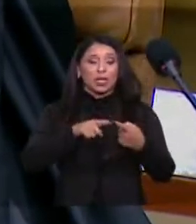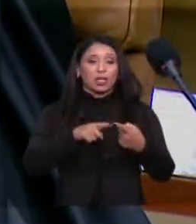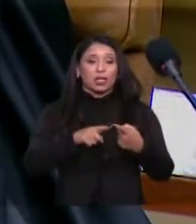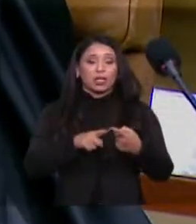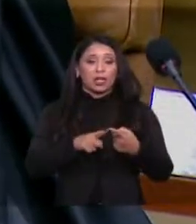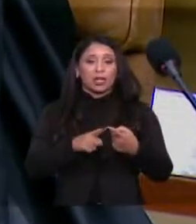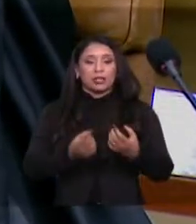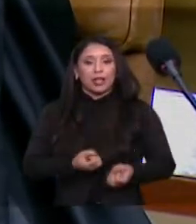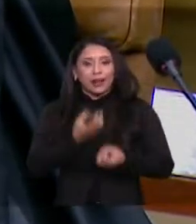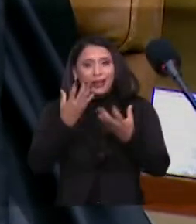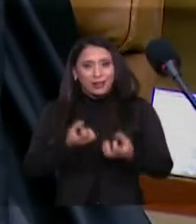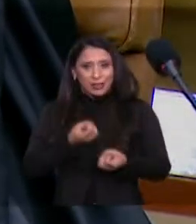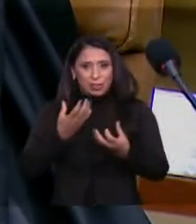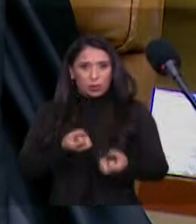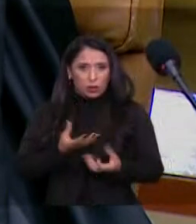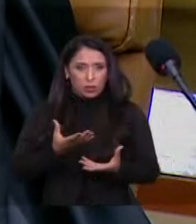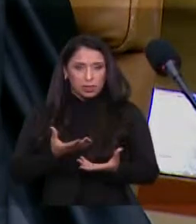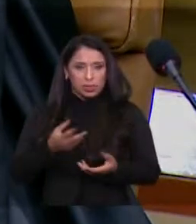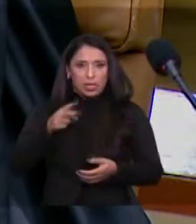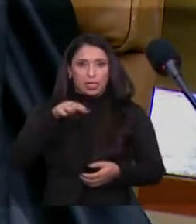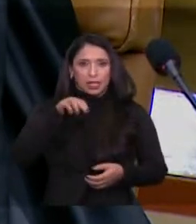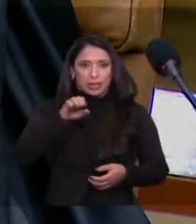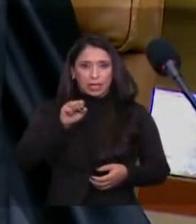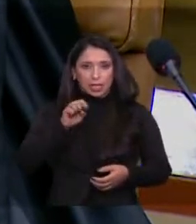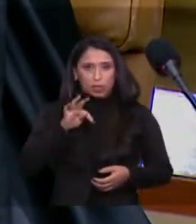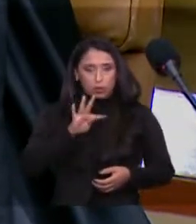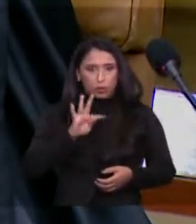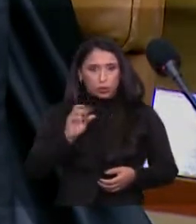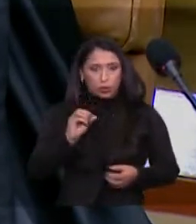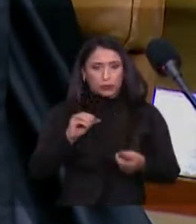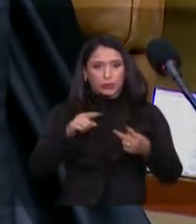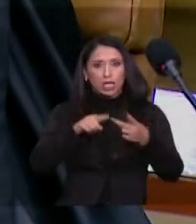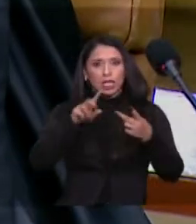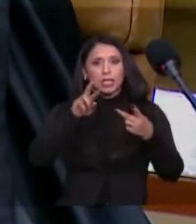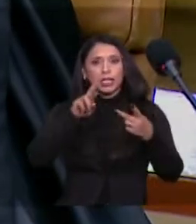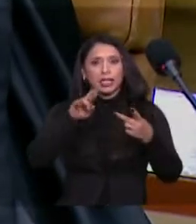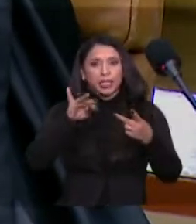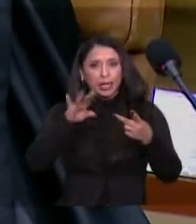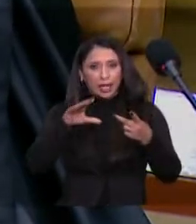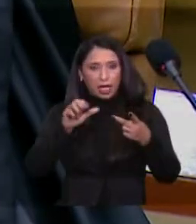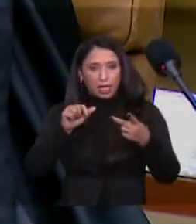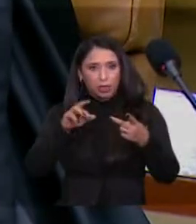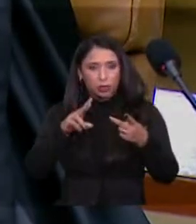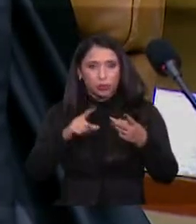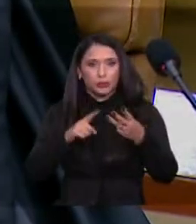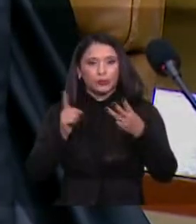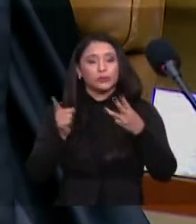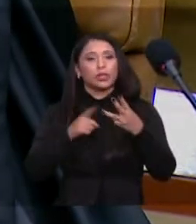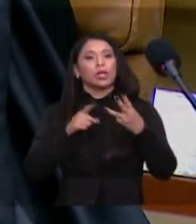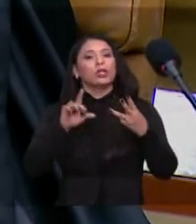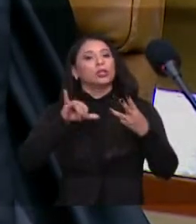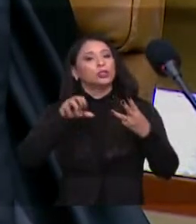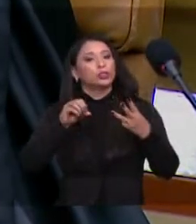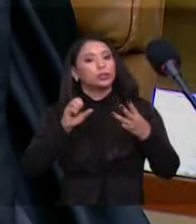de colaborador como Nestor cerveró Ricardo Ribeiro Pessoa José